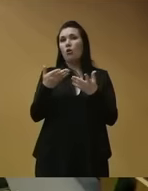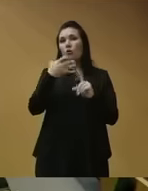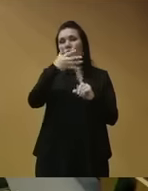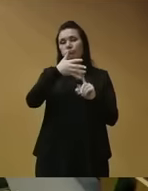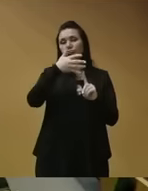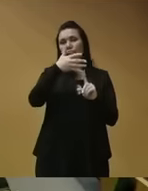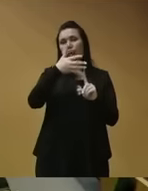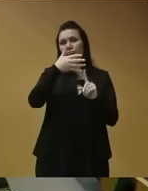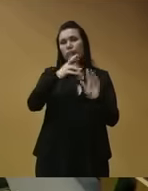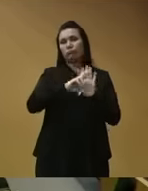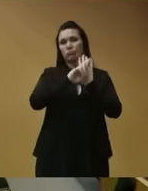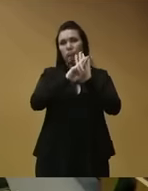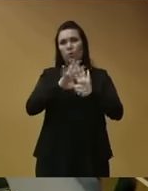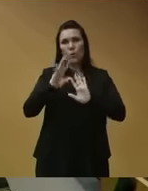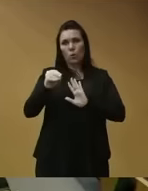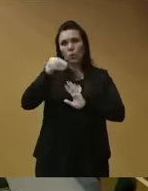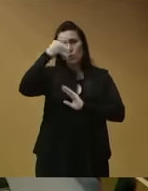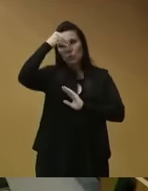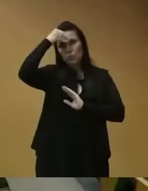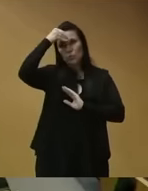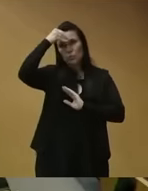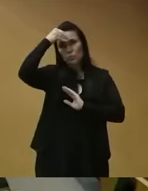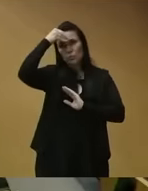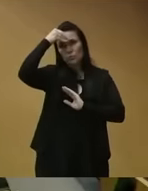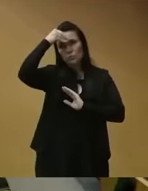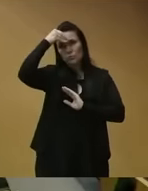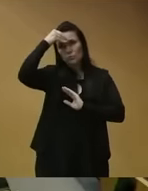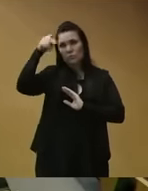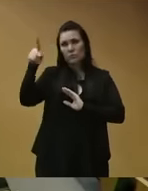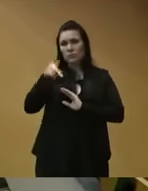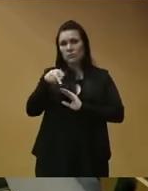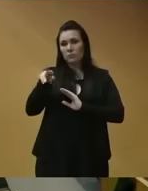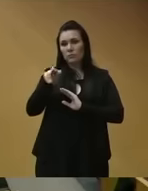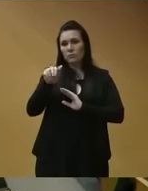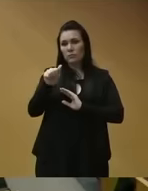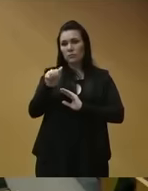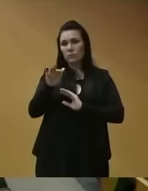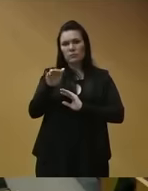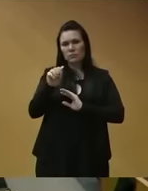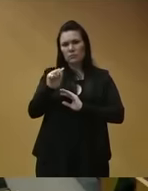os Paraninfos, professor Rafael Torchelsen.